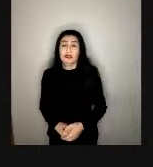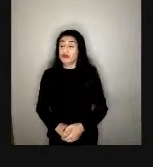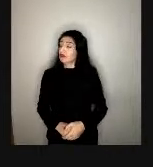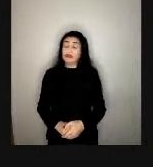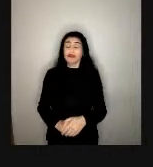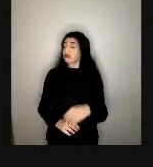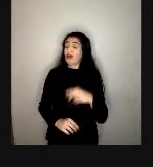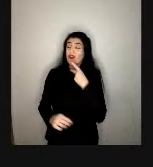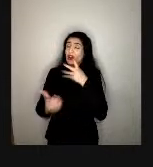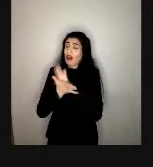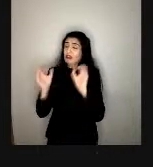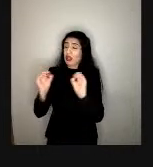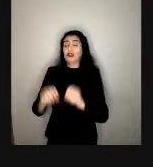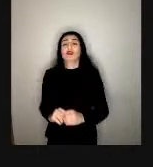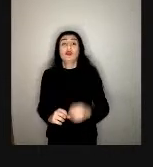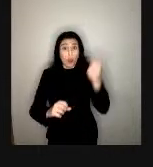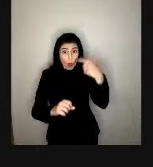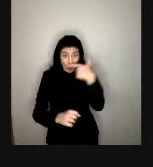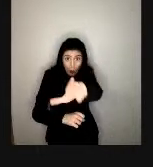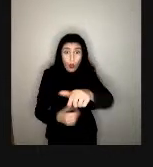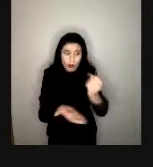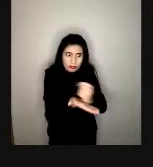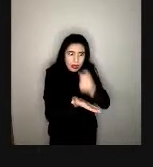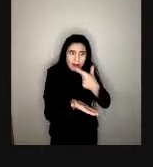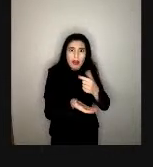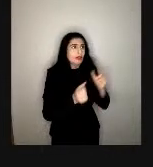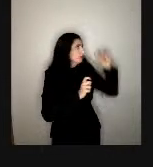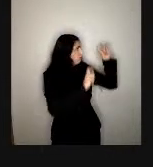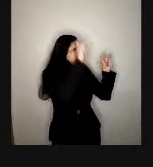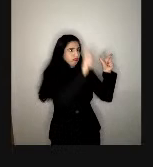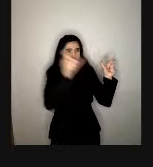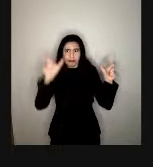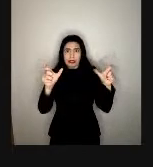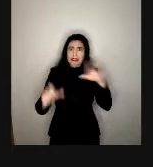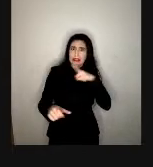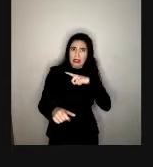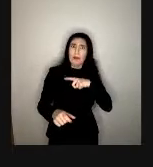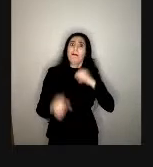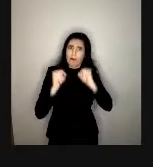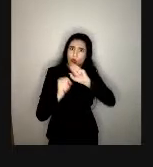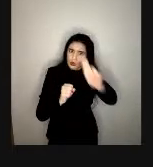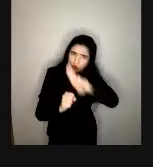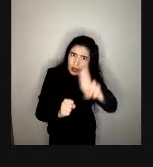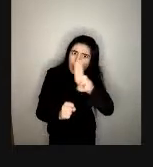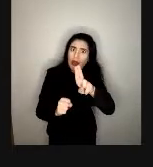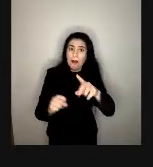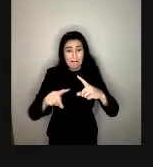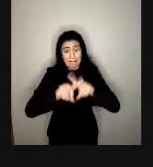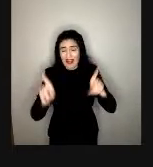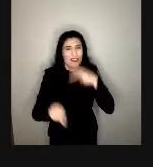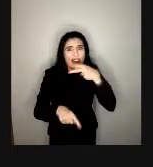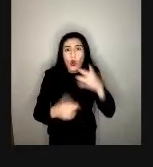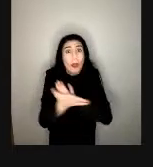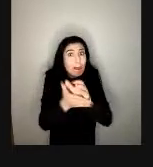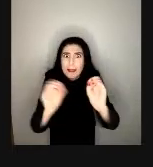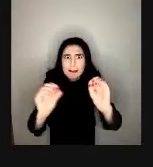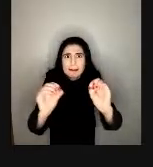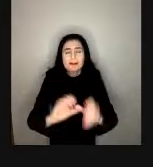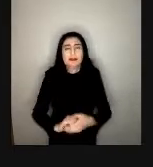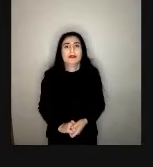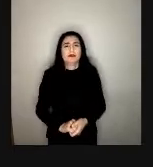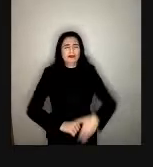3 remédios que ela poderia ter usado. E ela passou o dia inteiro subindo e descendo aquelas colinas de Salvador sem conseguir